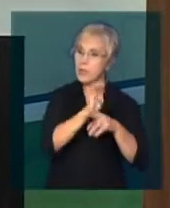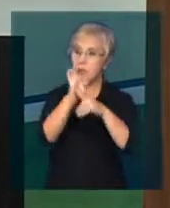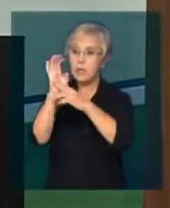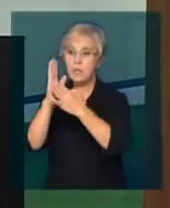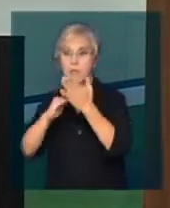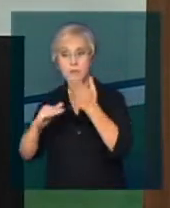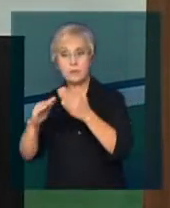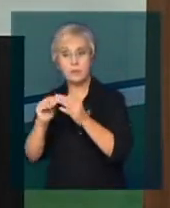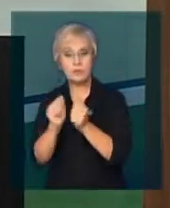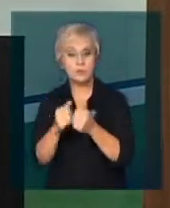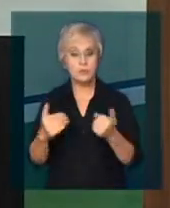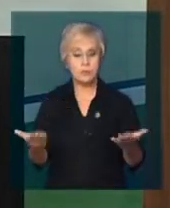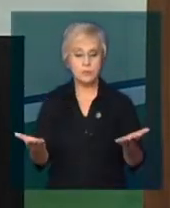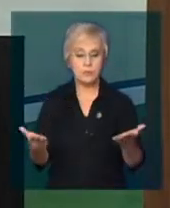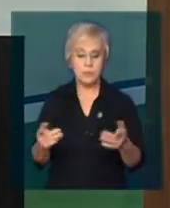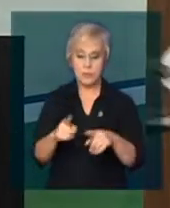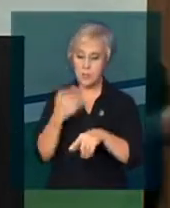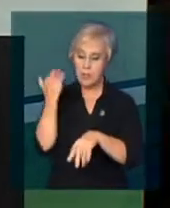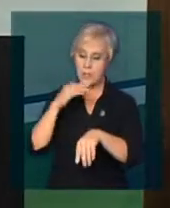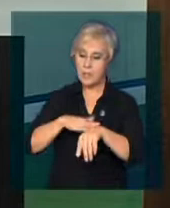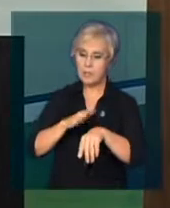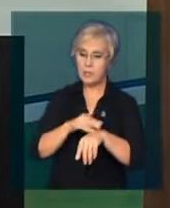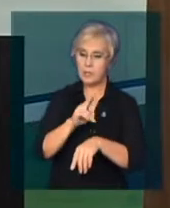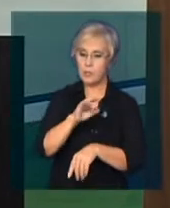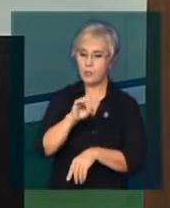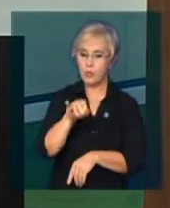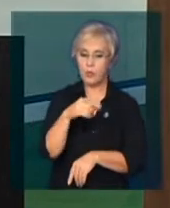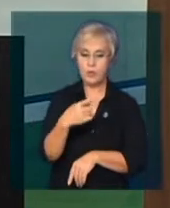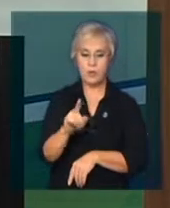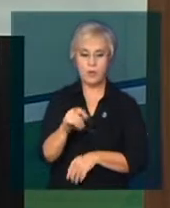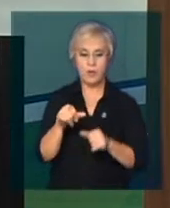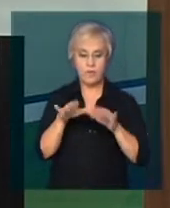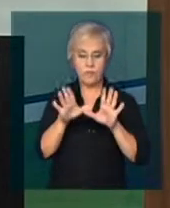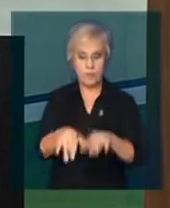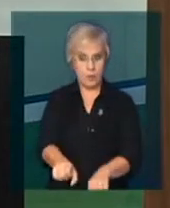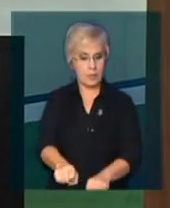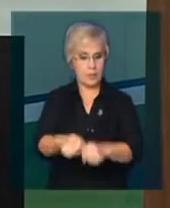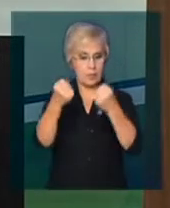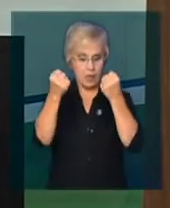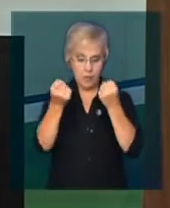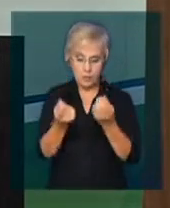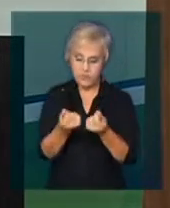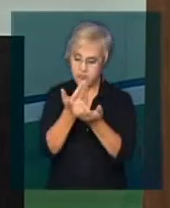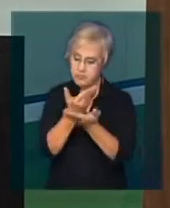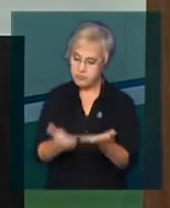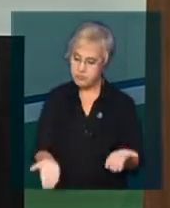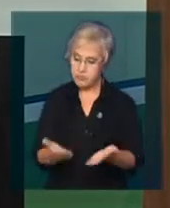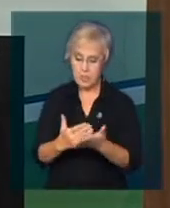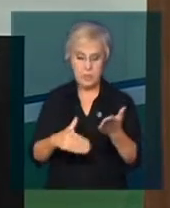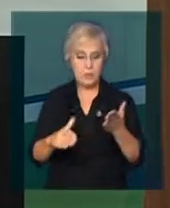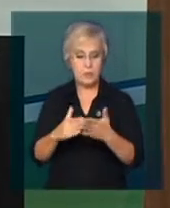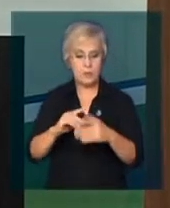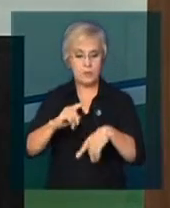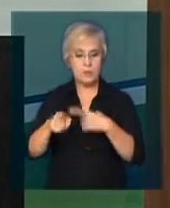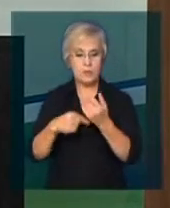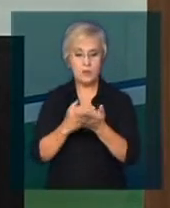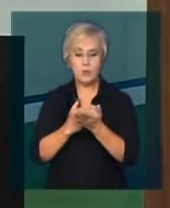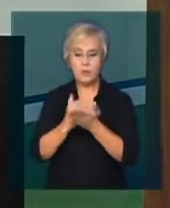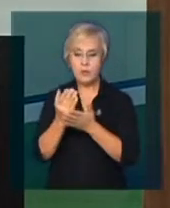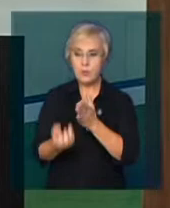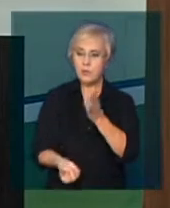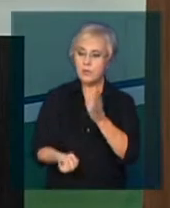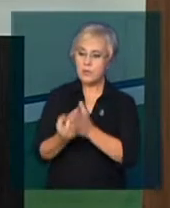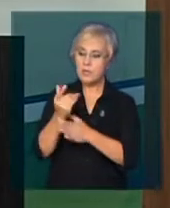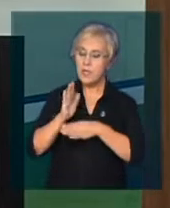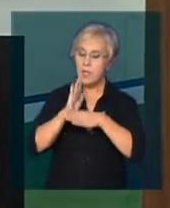desbalanceou. A União, naquele momento, ficou praticamente quebrada, E, a partir daí, passou a criar contribuições